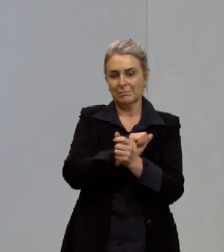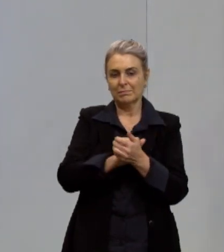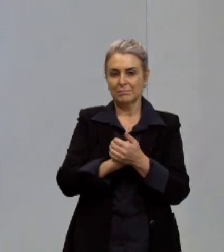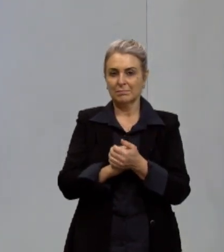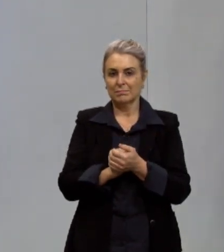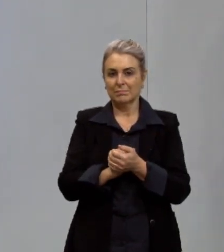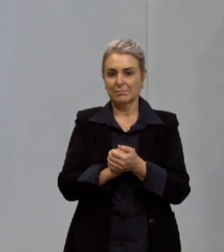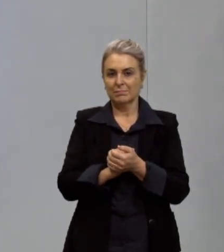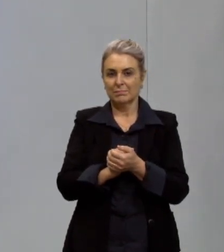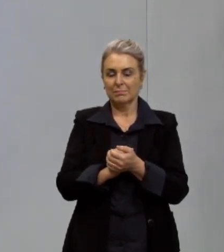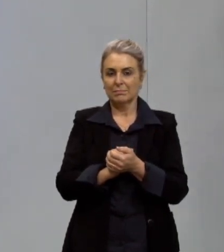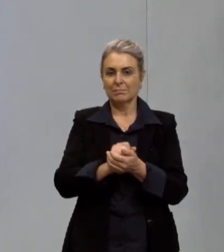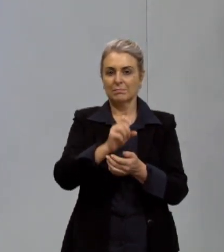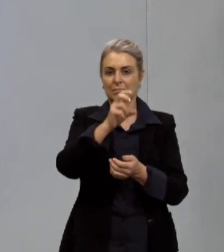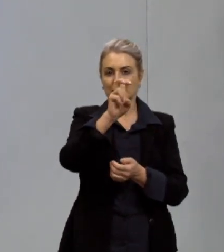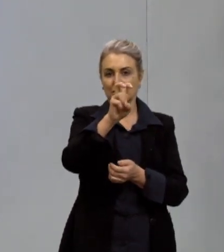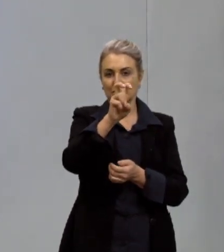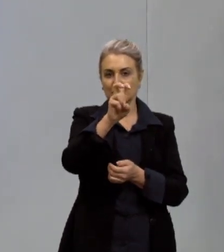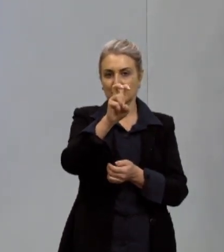certo? Então, x²